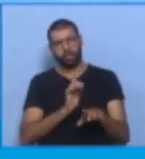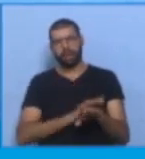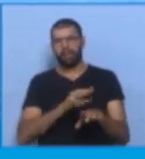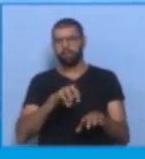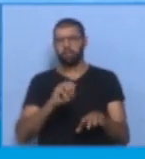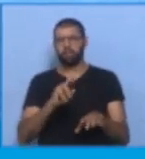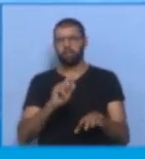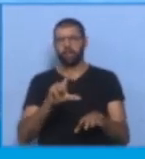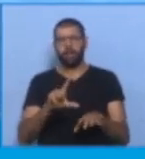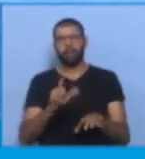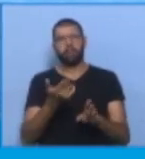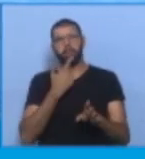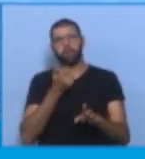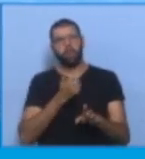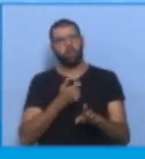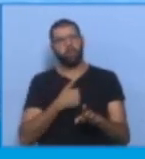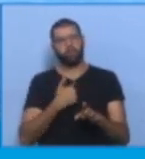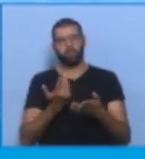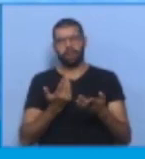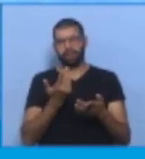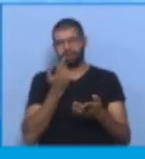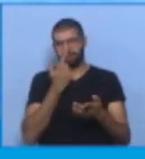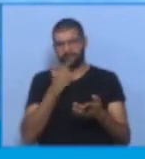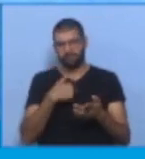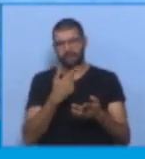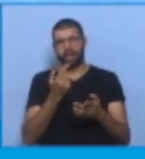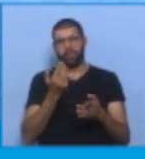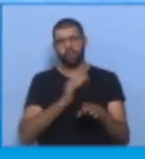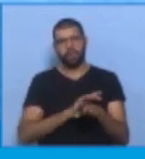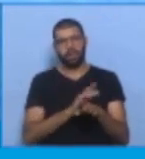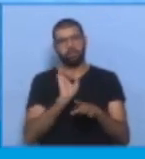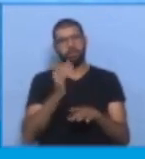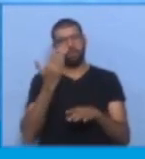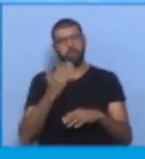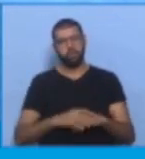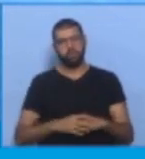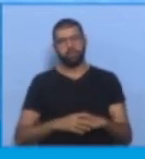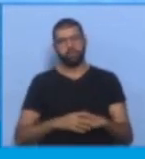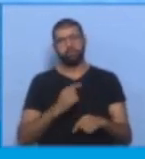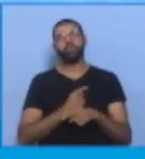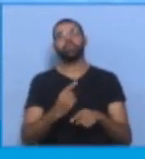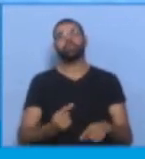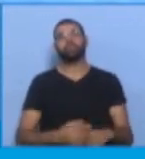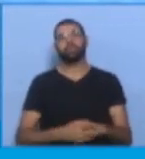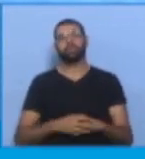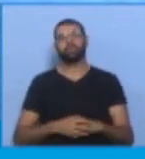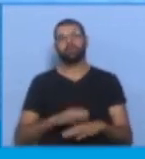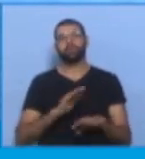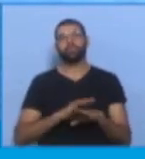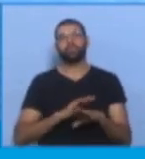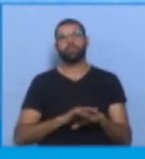moral, uma falta original, um pecado original. Por quê?